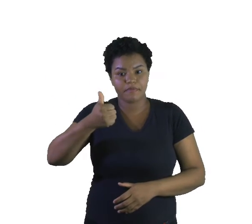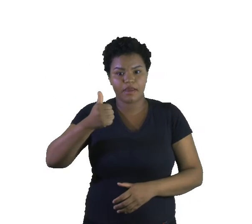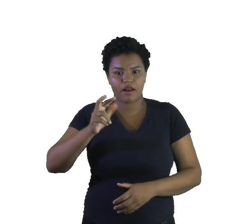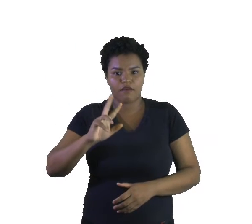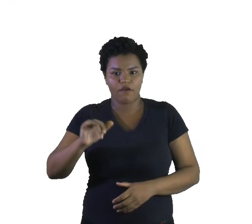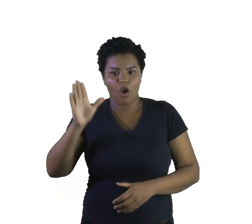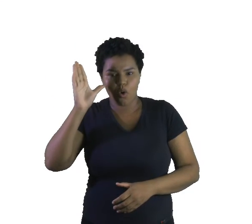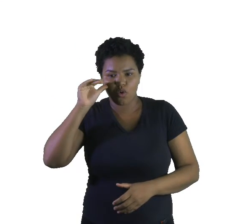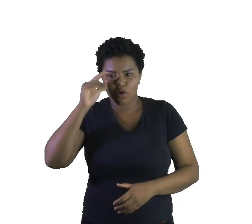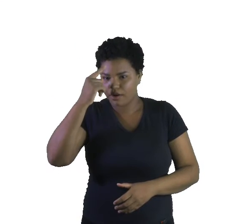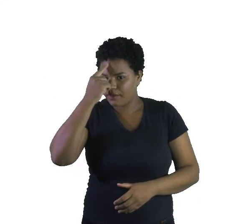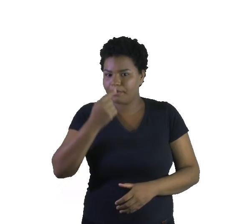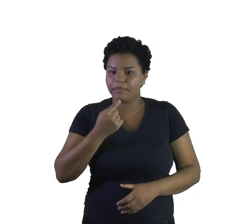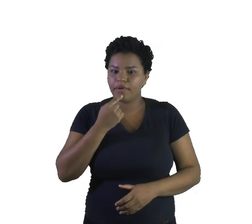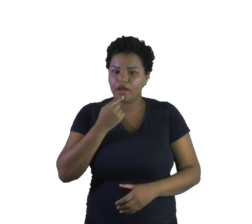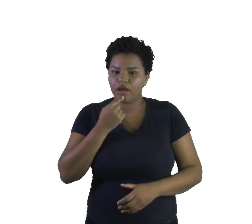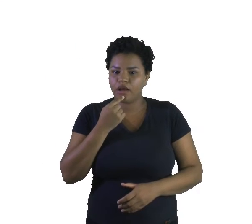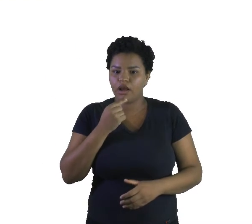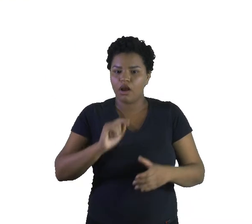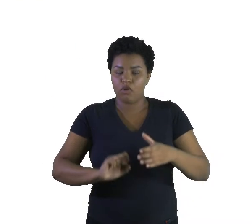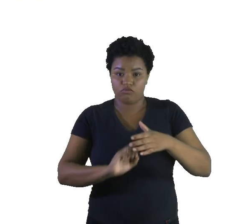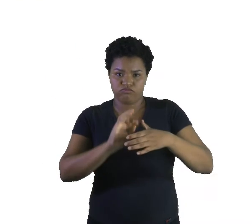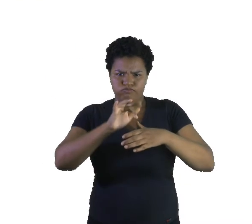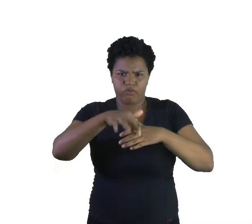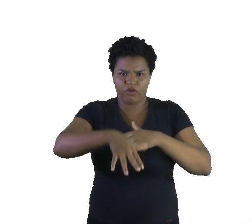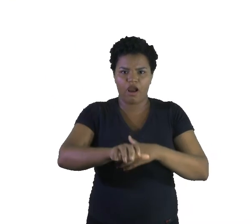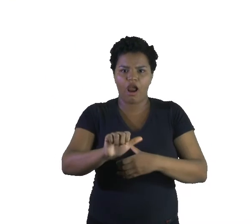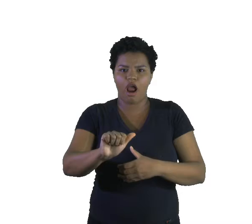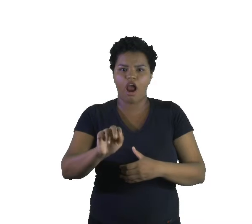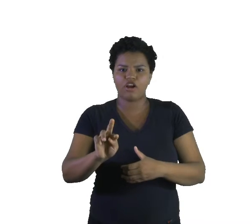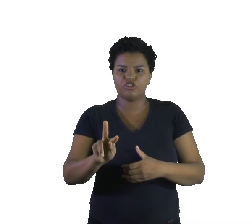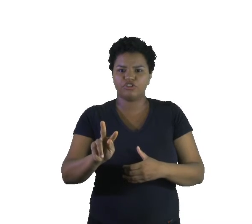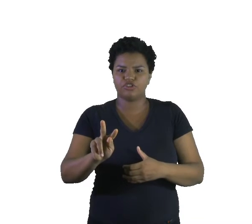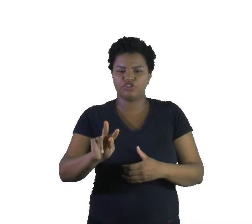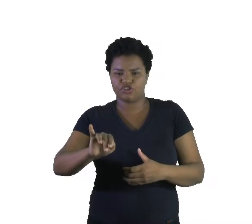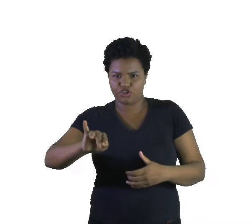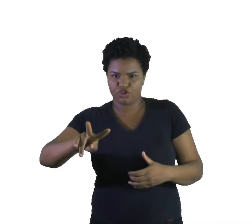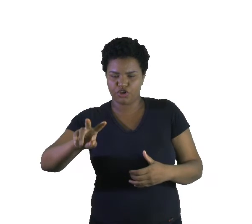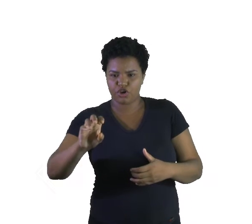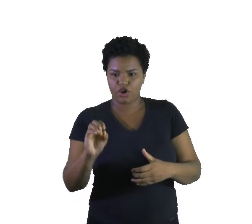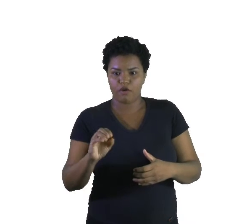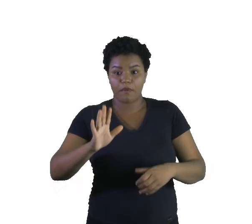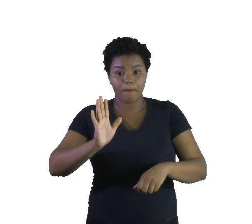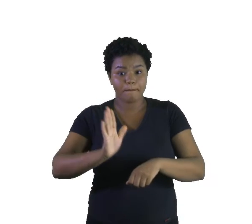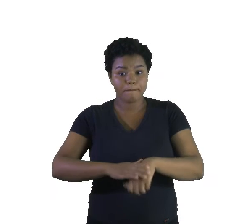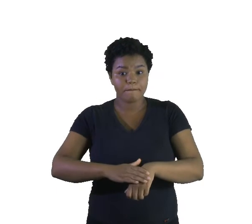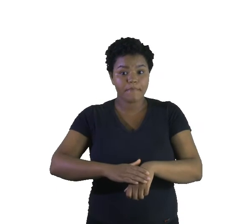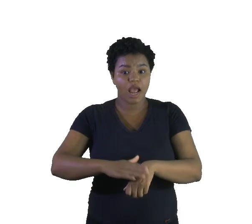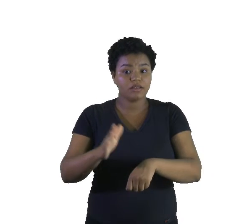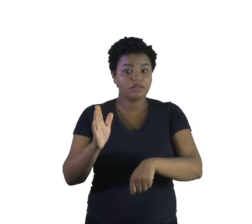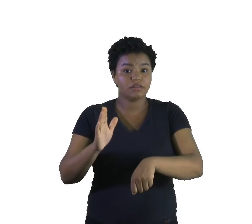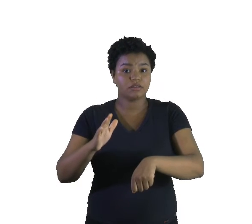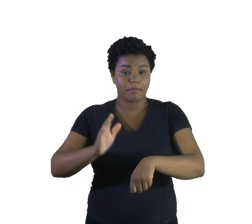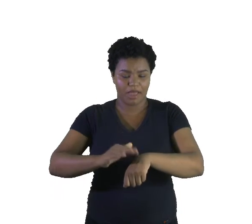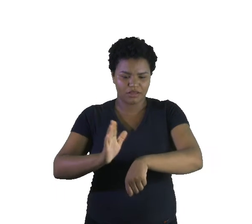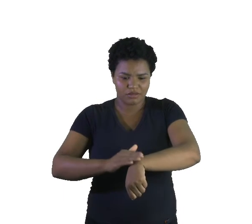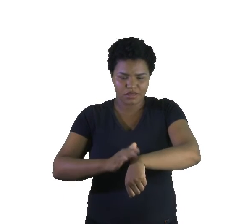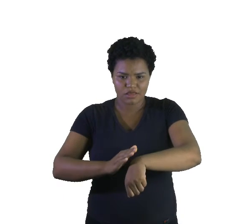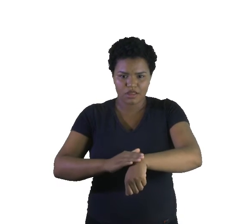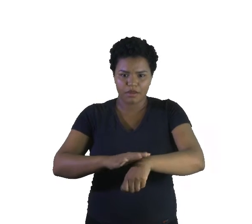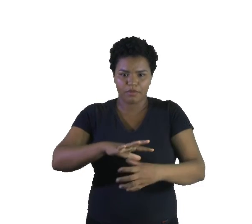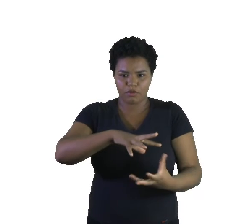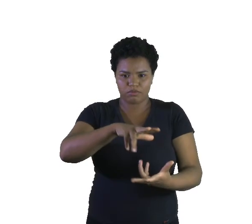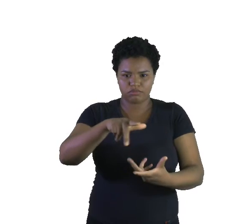curiosidades, a imagem, o vulcão ativo há mais tempo no planeta Terra. É o vulcão